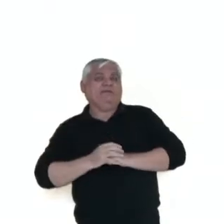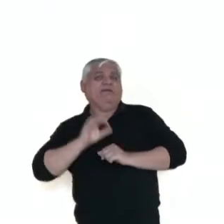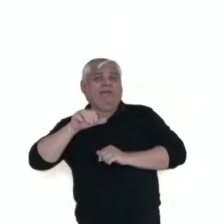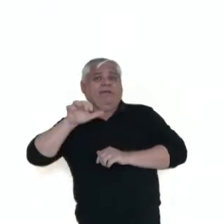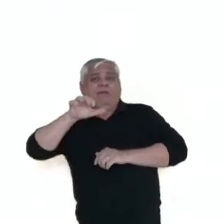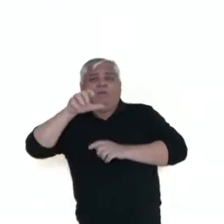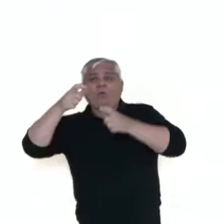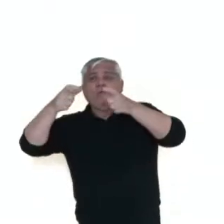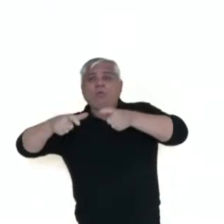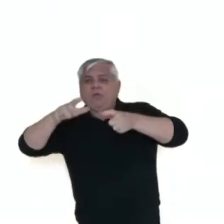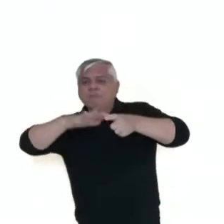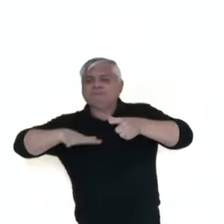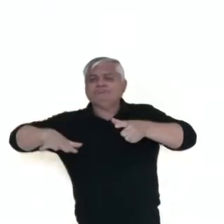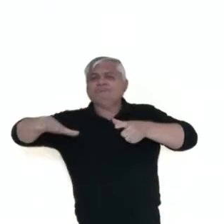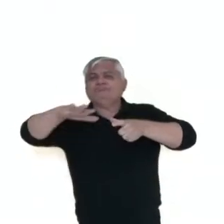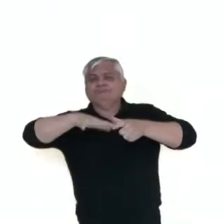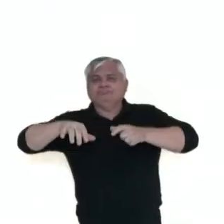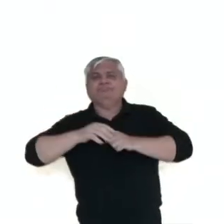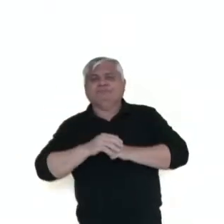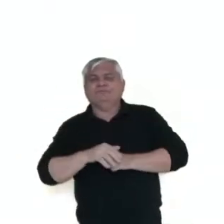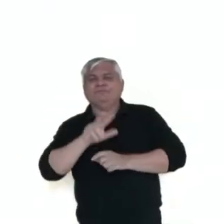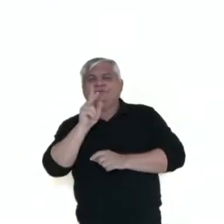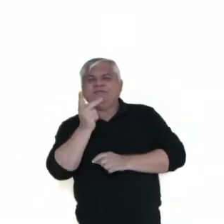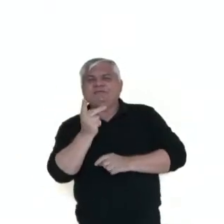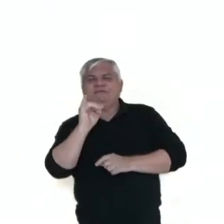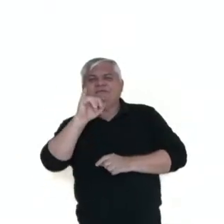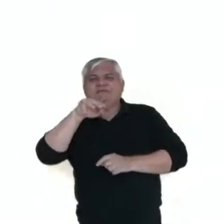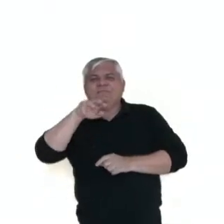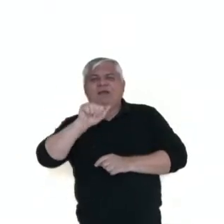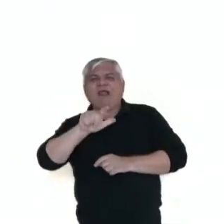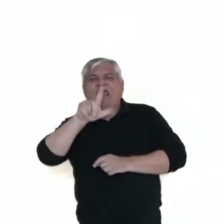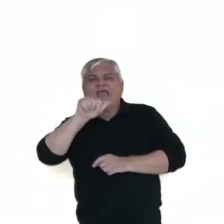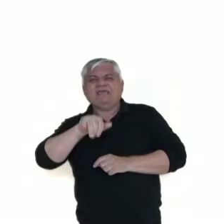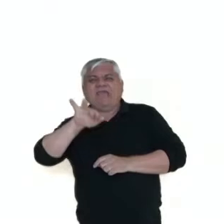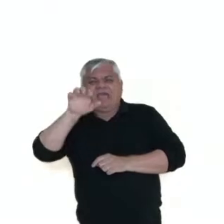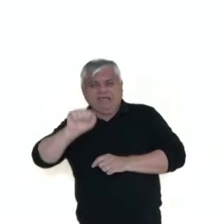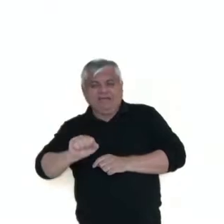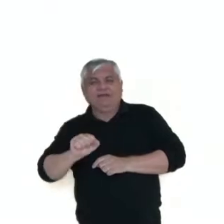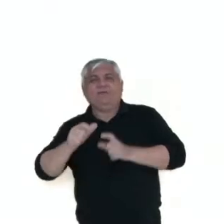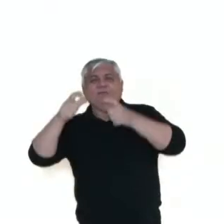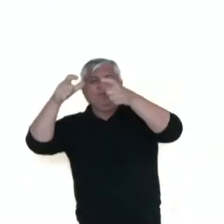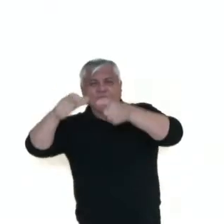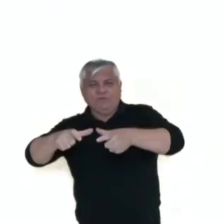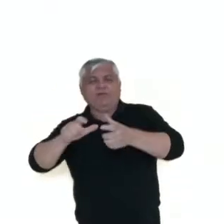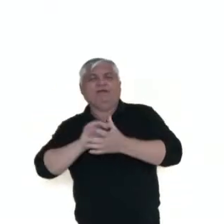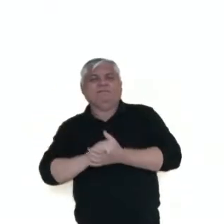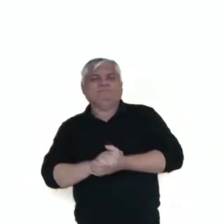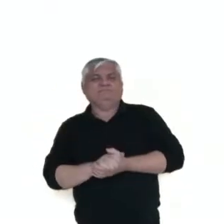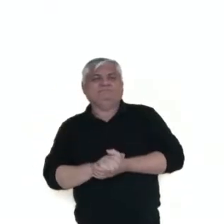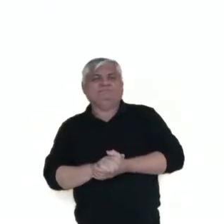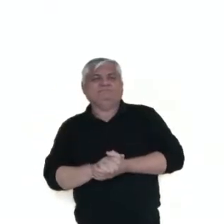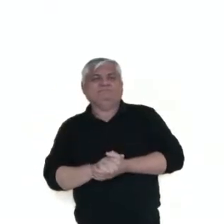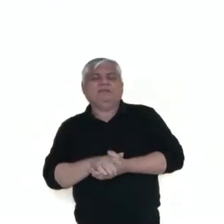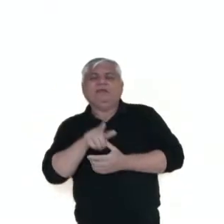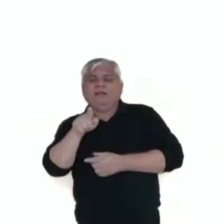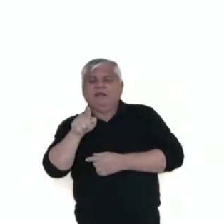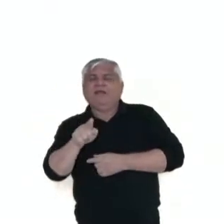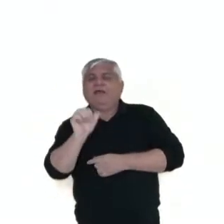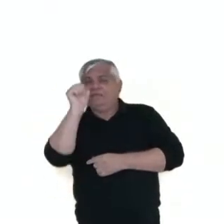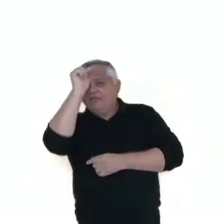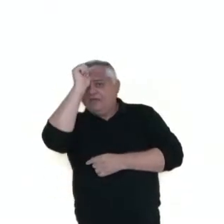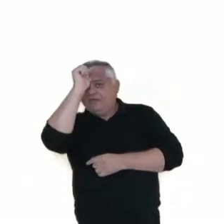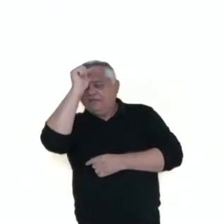região litigiosa no Himalaia, o Arunachal Pradesh, conhecida na China